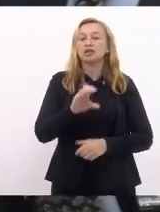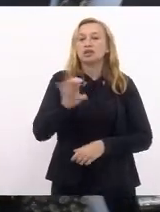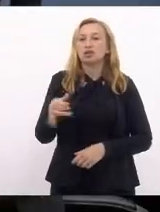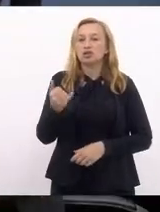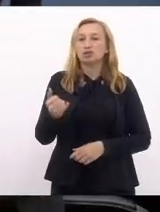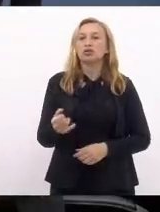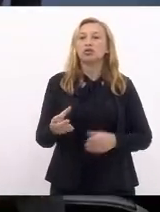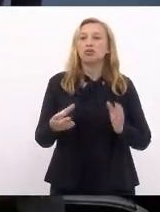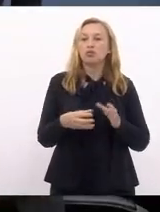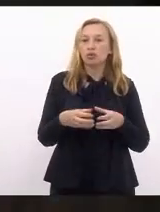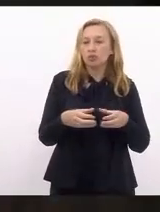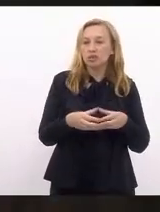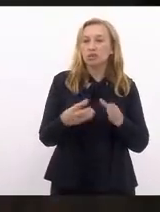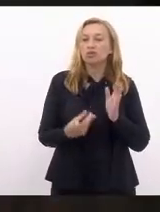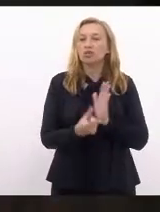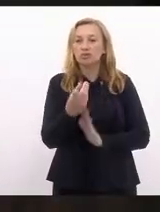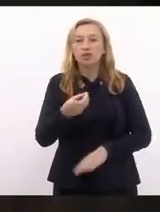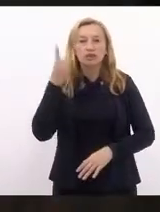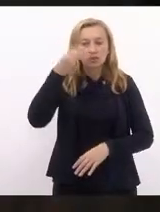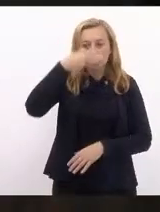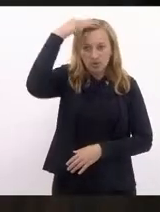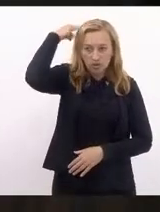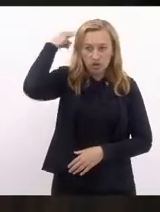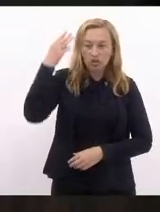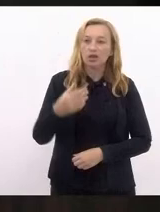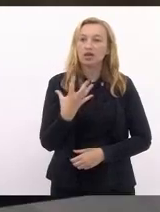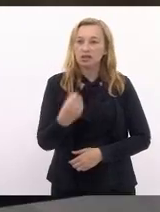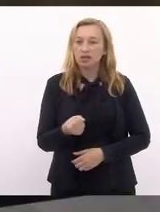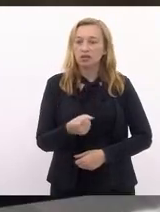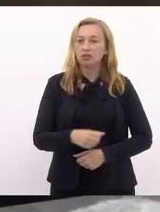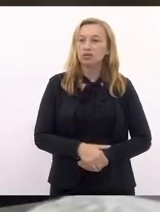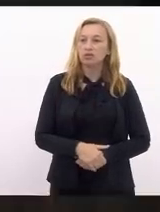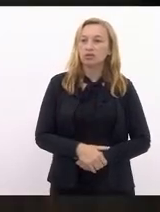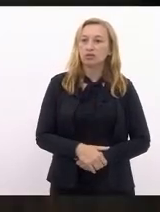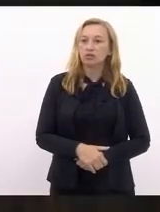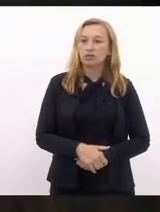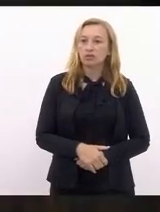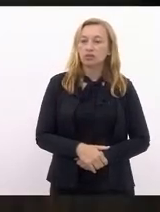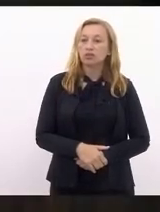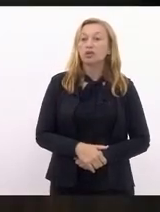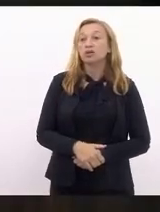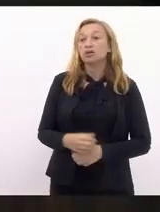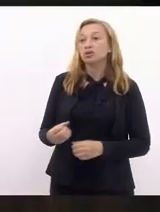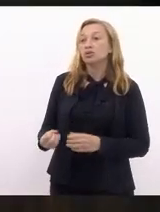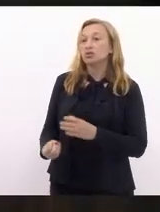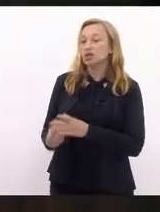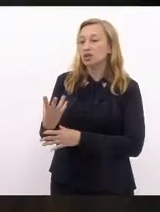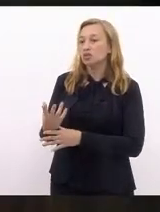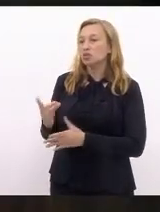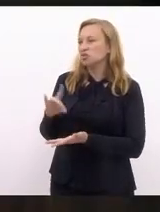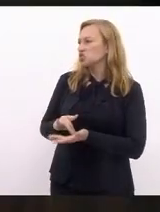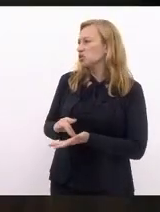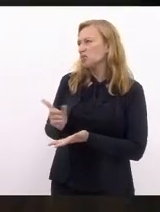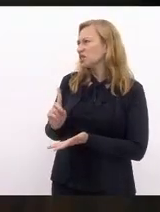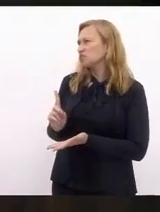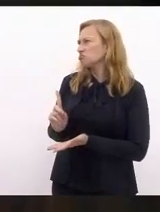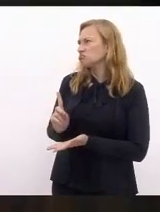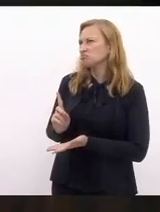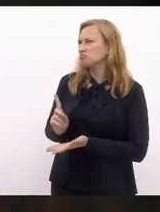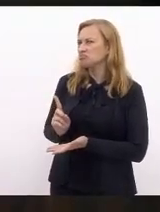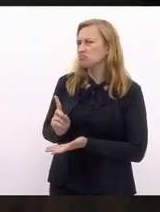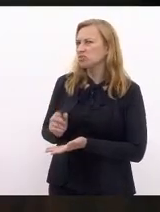ccj na comissão de orçamento de estado Márcia Pacheco por favor nada salvo se o autor original não também não adianta